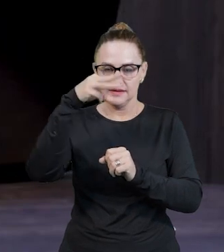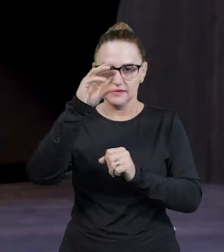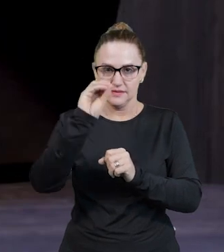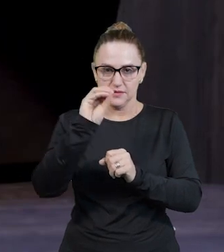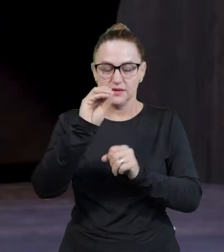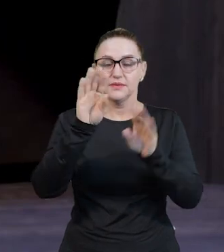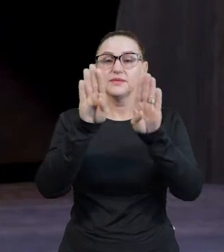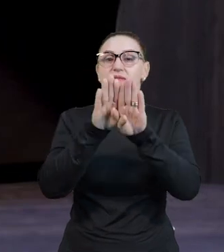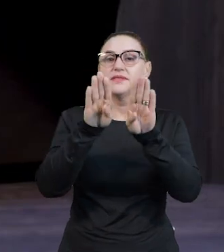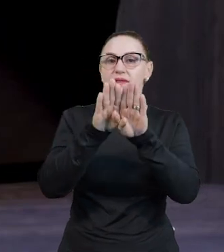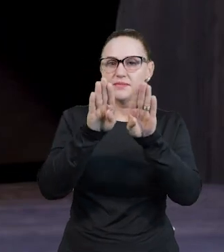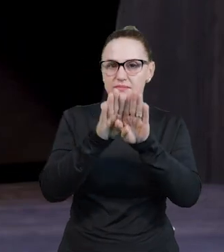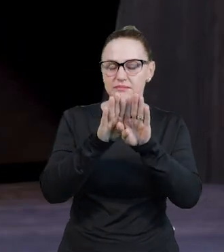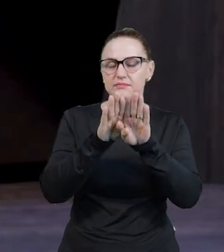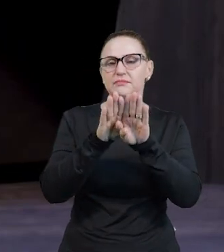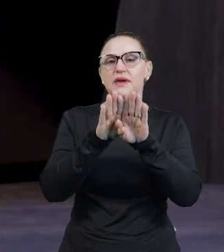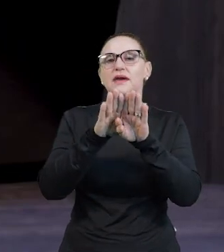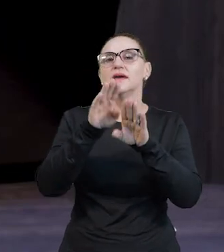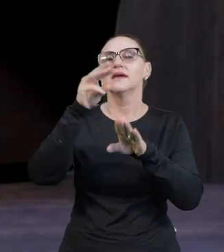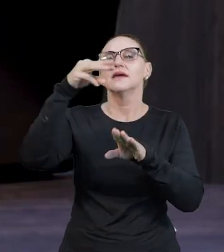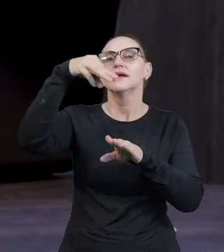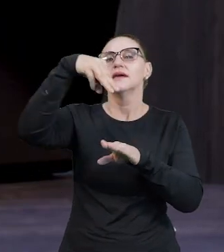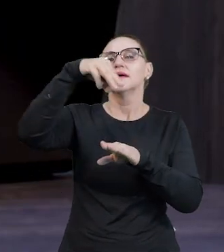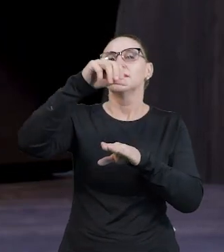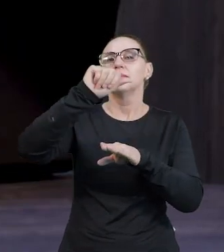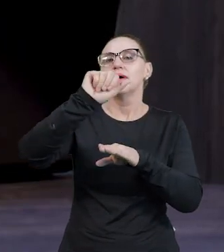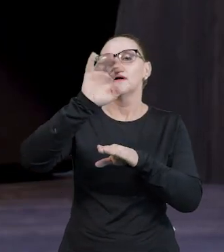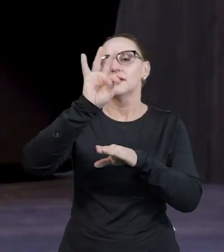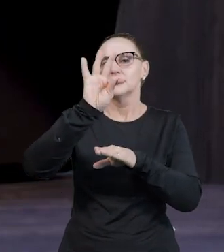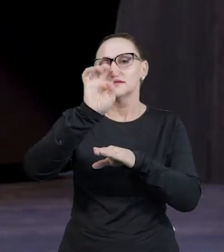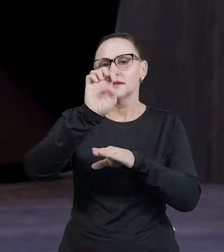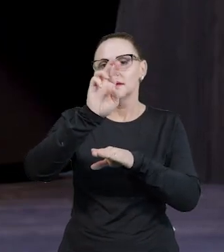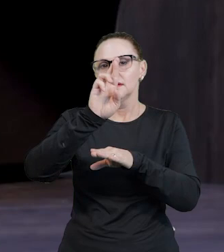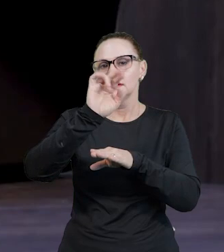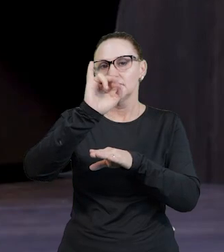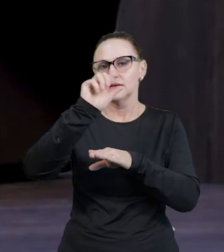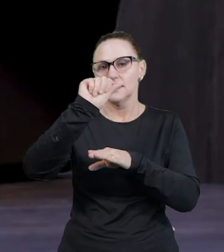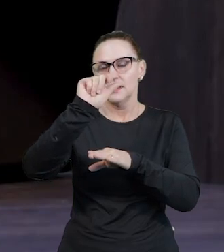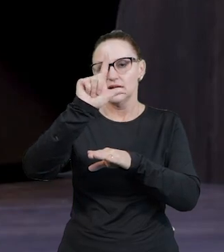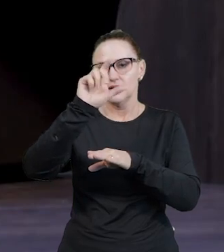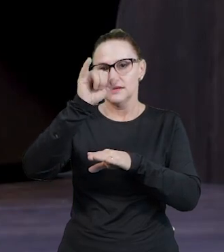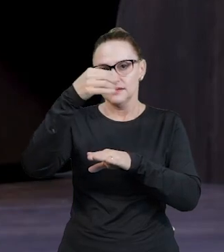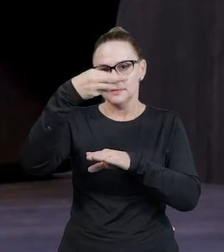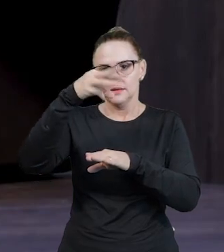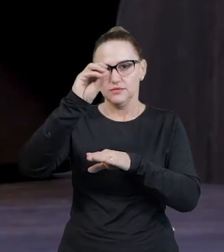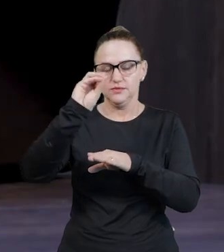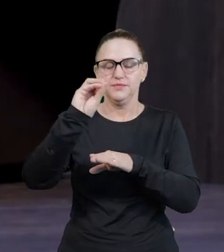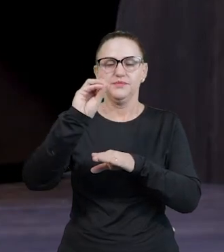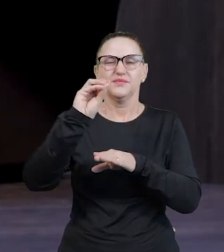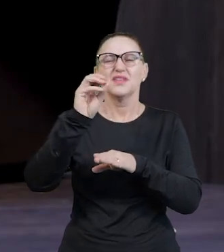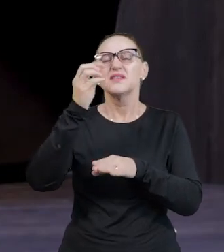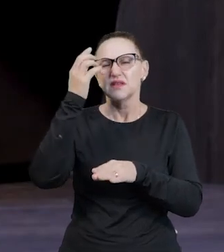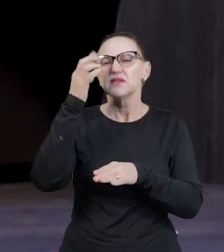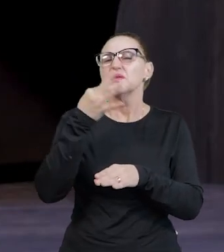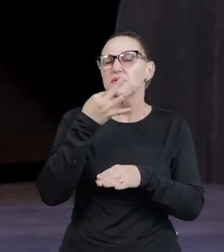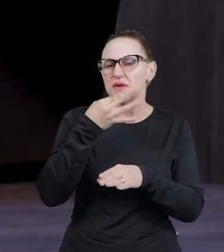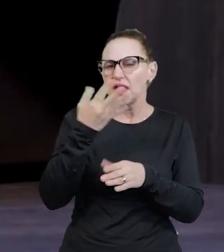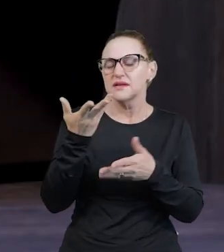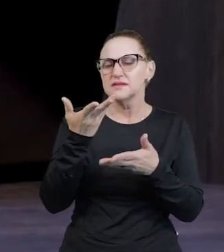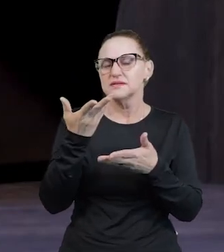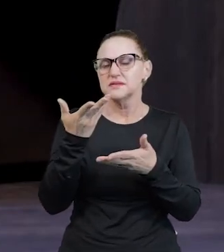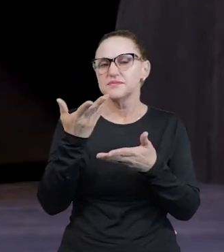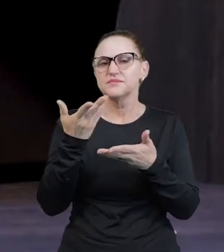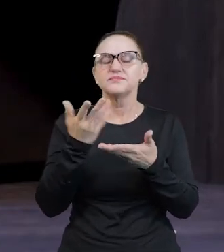palavras? Já conseguem associar ao pensamento filosófico de alguma maneira? Primeiro, eu gostaria de retomar algumas